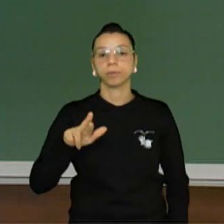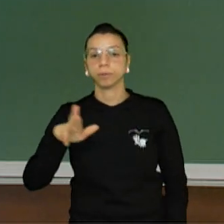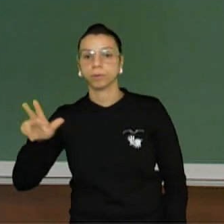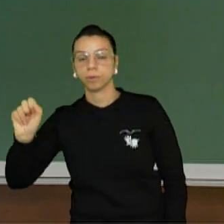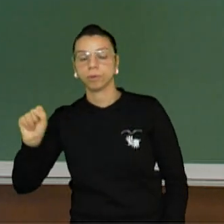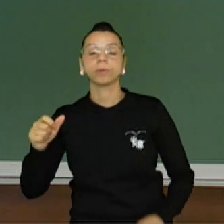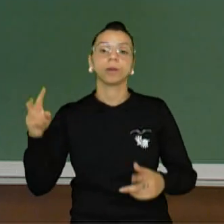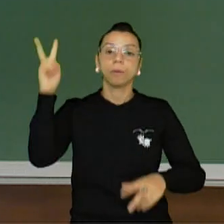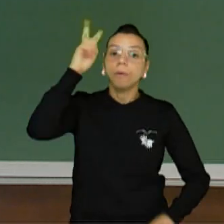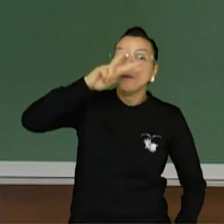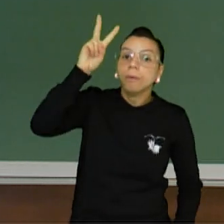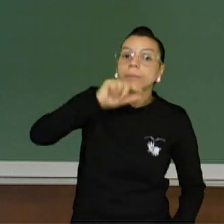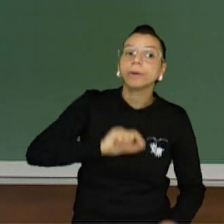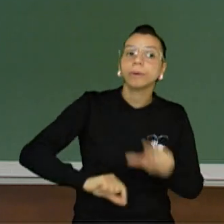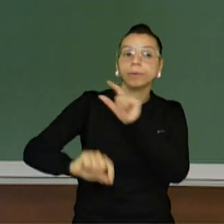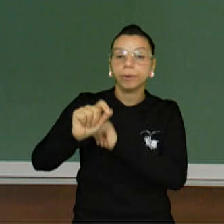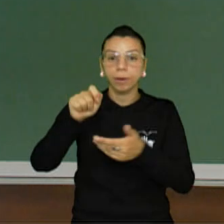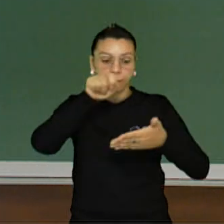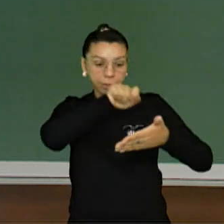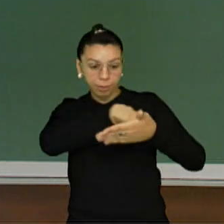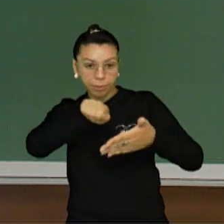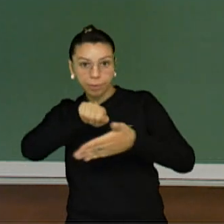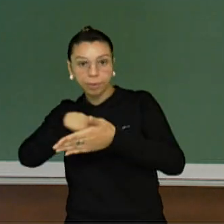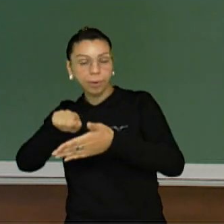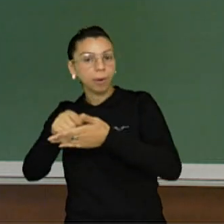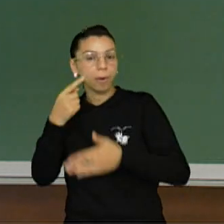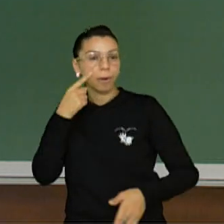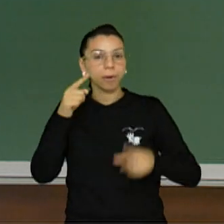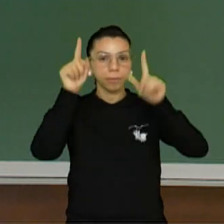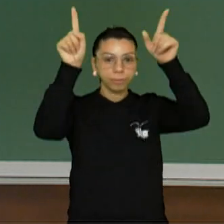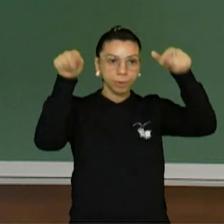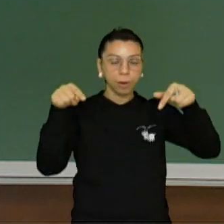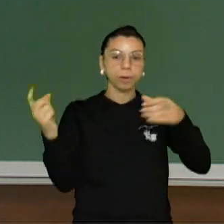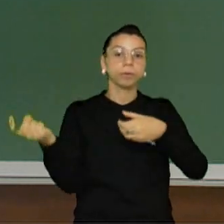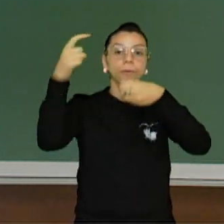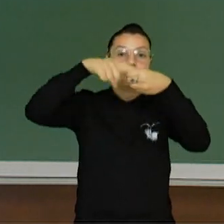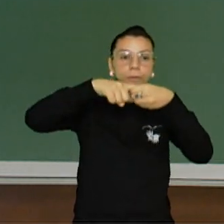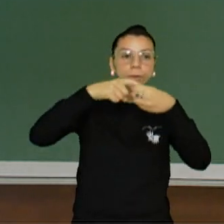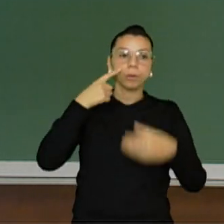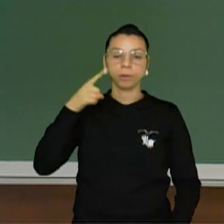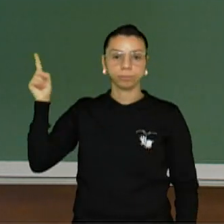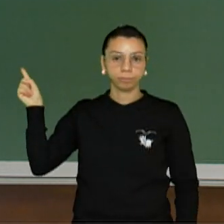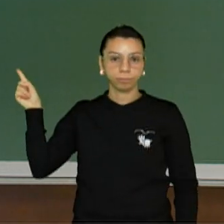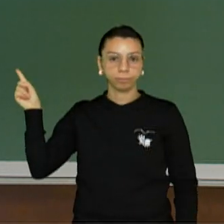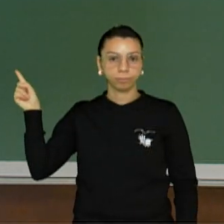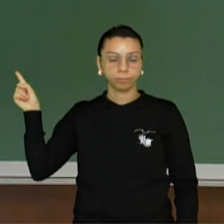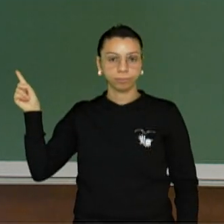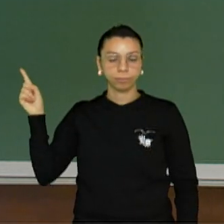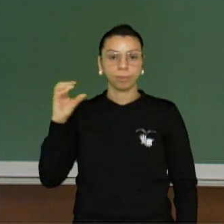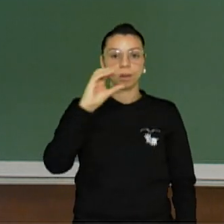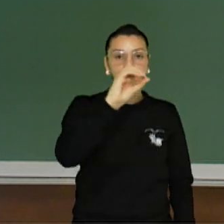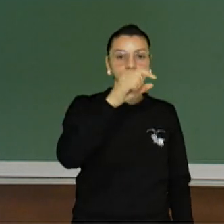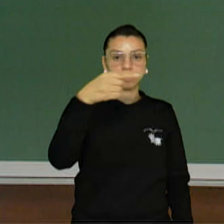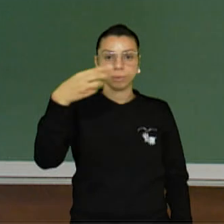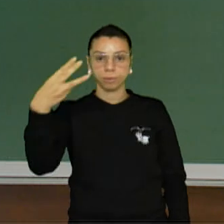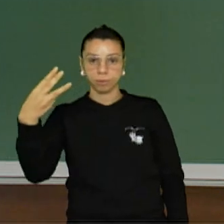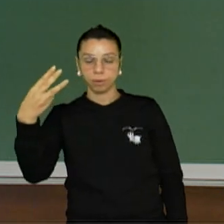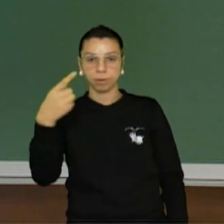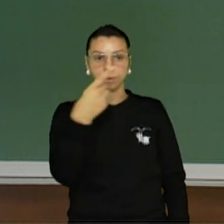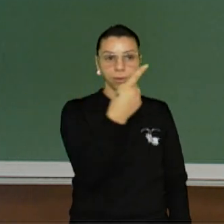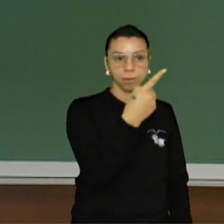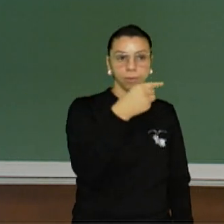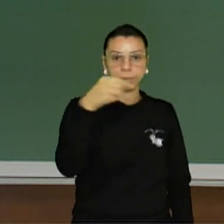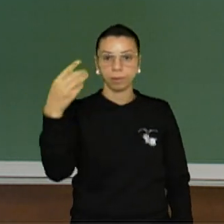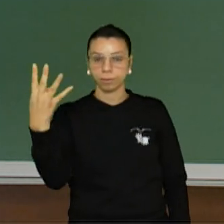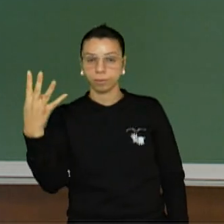gente, lembrando, escreve os pontos, deixa eu voltar um pouquinho aqui, ó os pontos, 0 e menos 3, 1 e